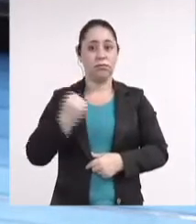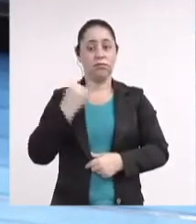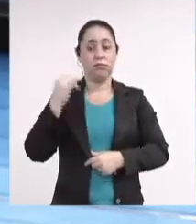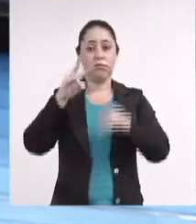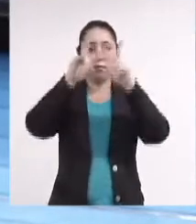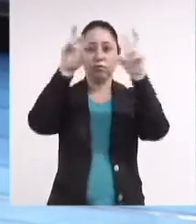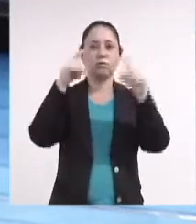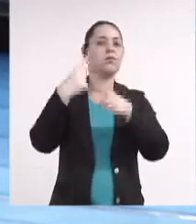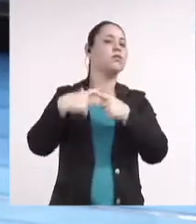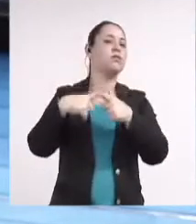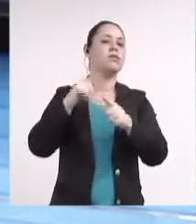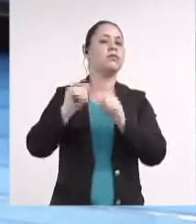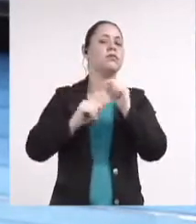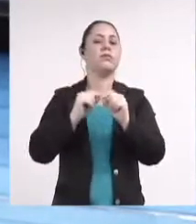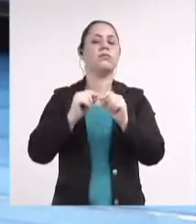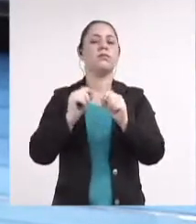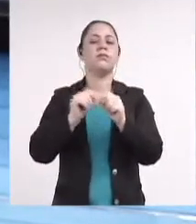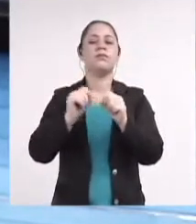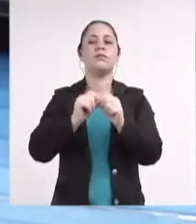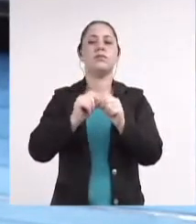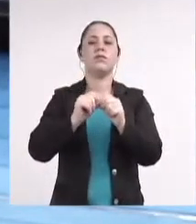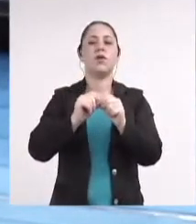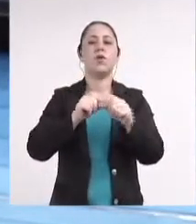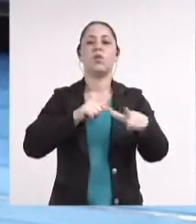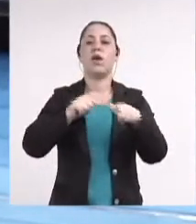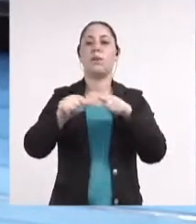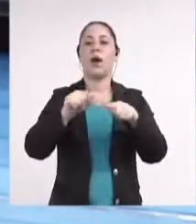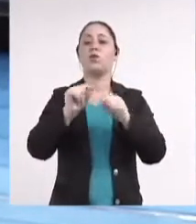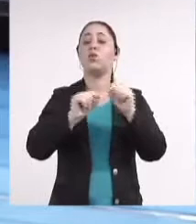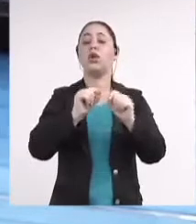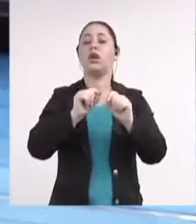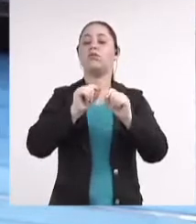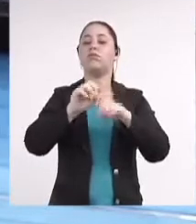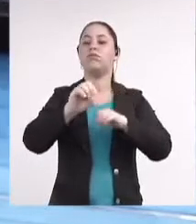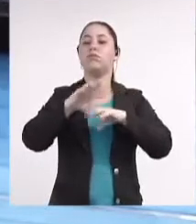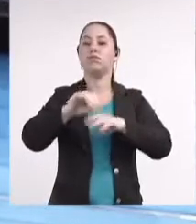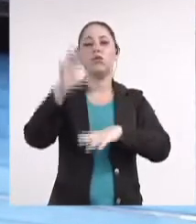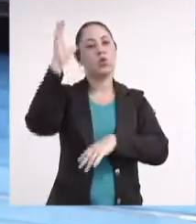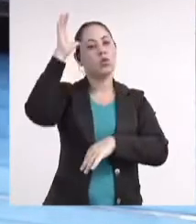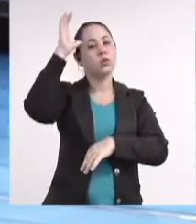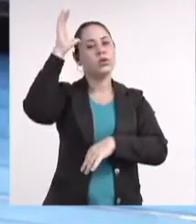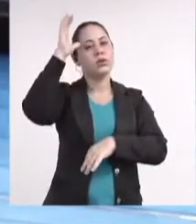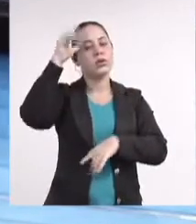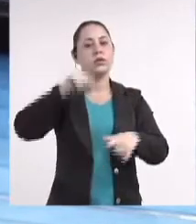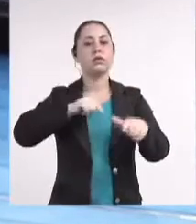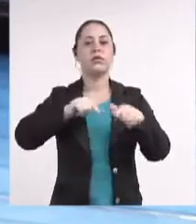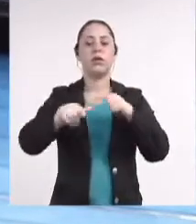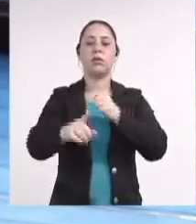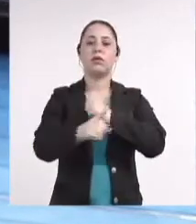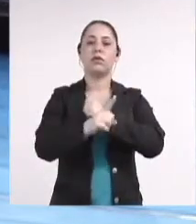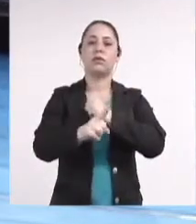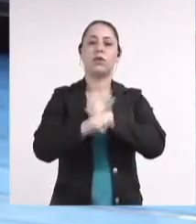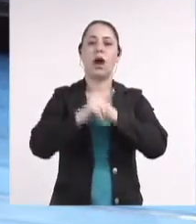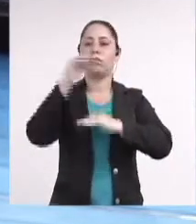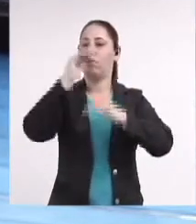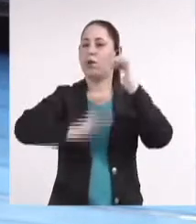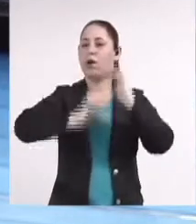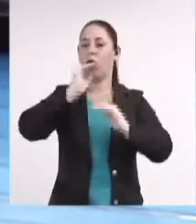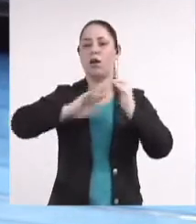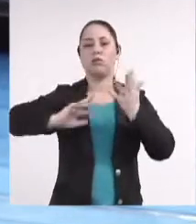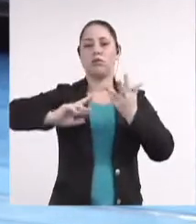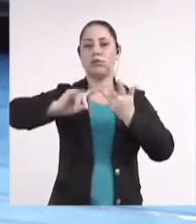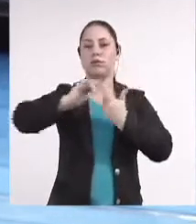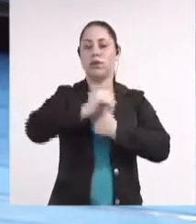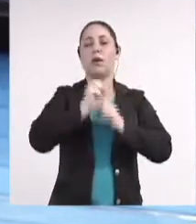questão é justamente fazer aí o trabalho de conscientização e também que os serviços multiprofissionais